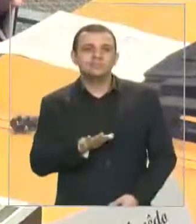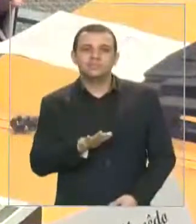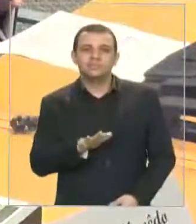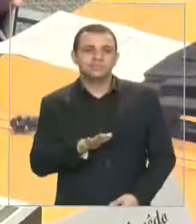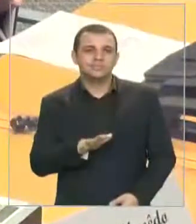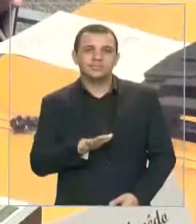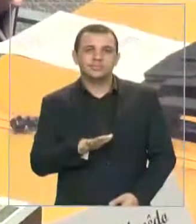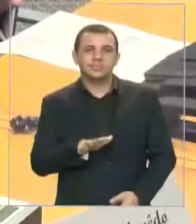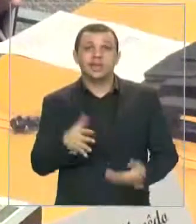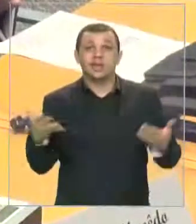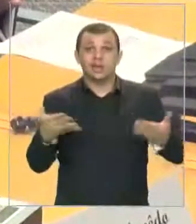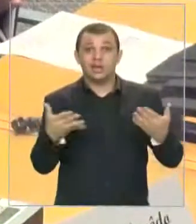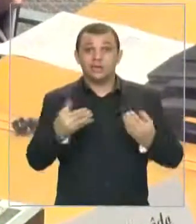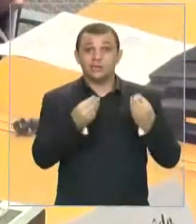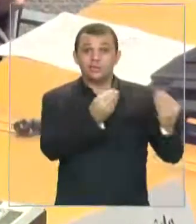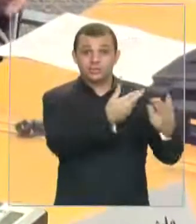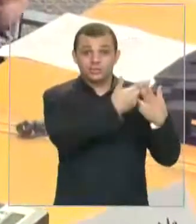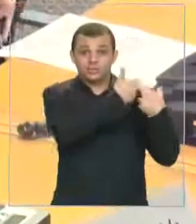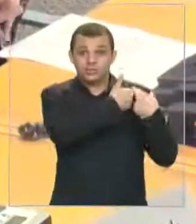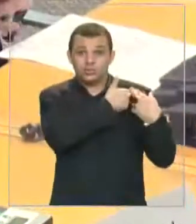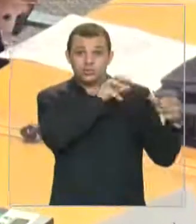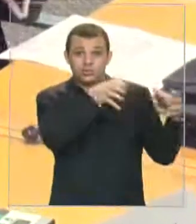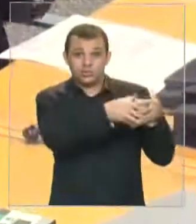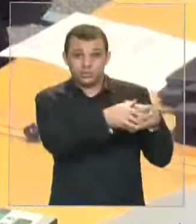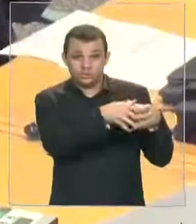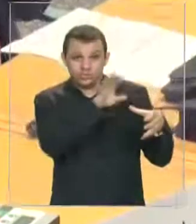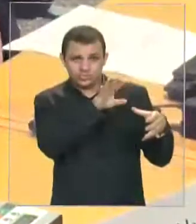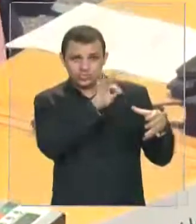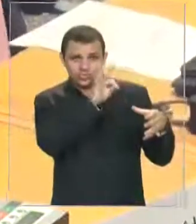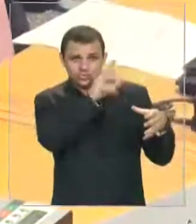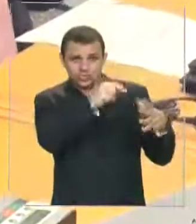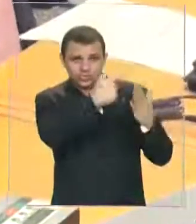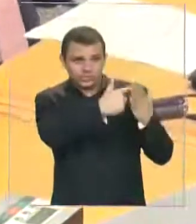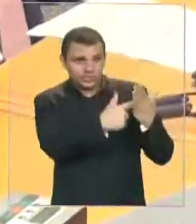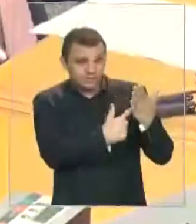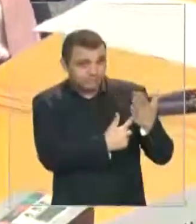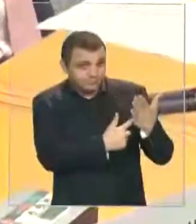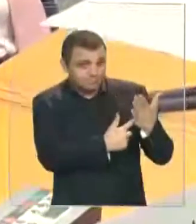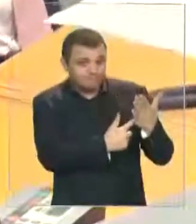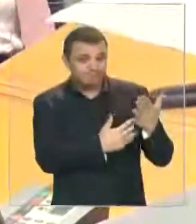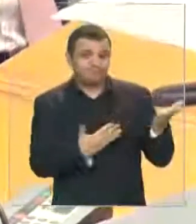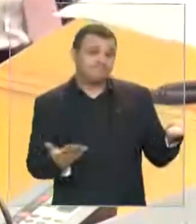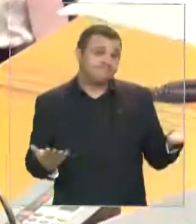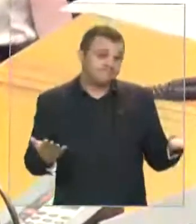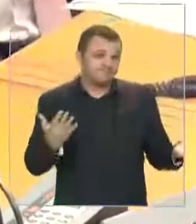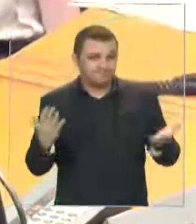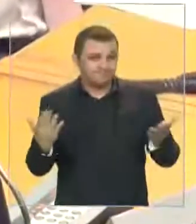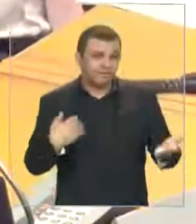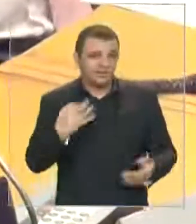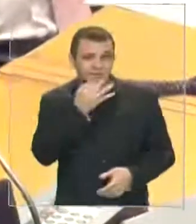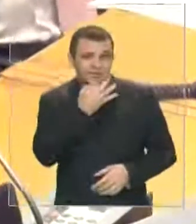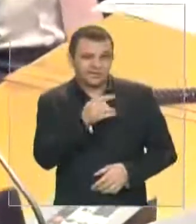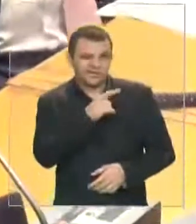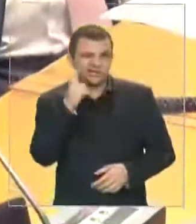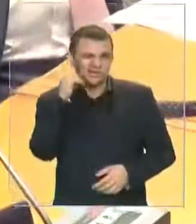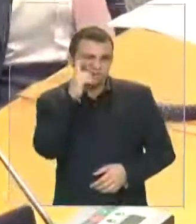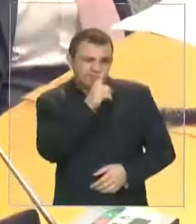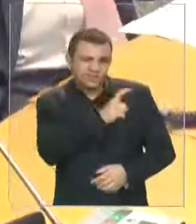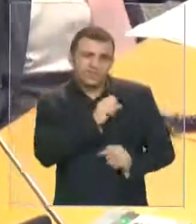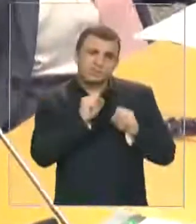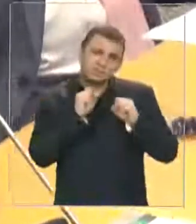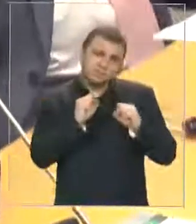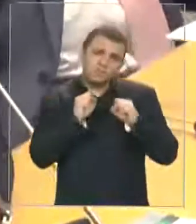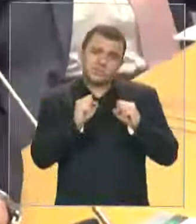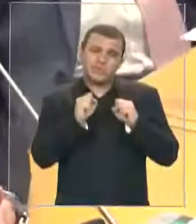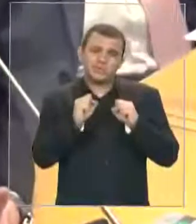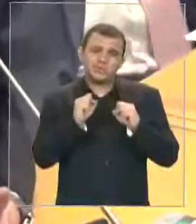partidos. Então, essa dificuldade, eu acho que isso poderia até ser